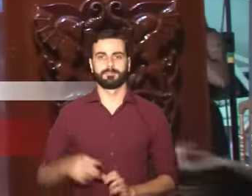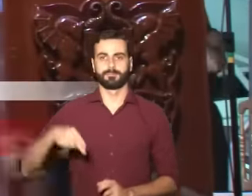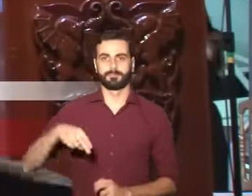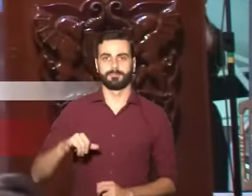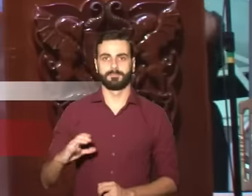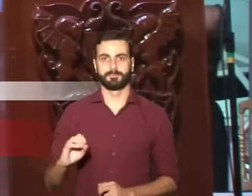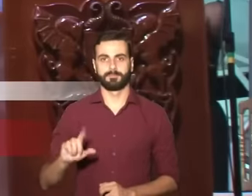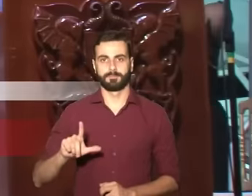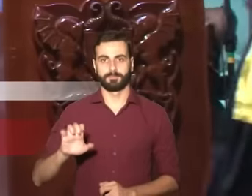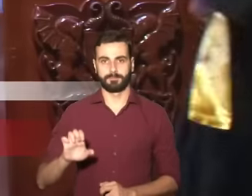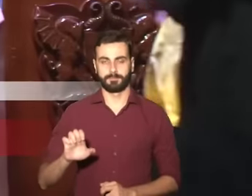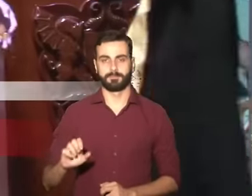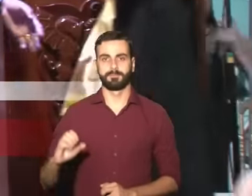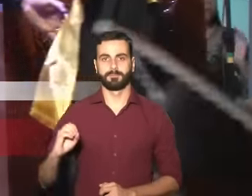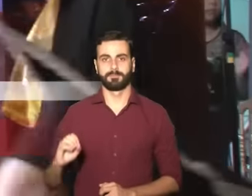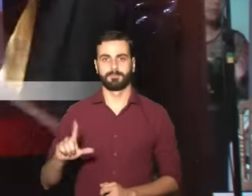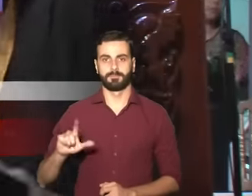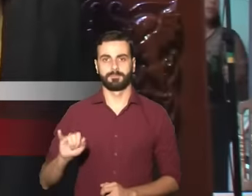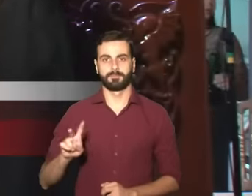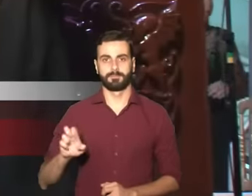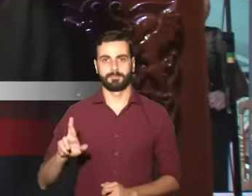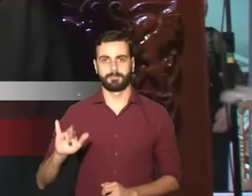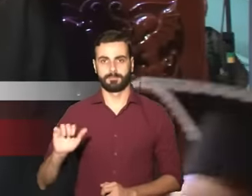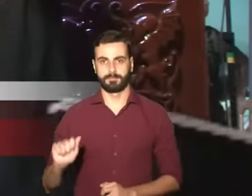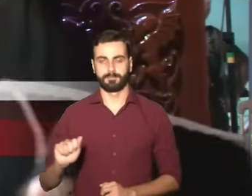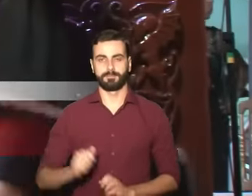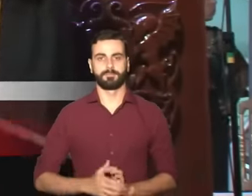Nicole Almeida de Oliveira.